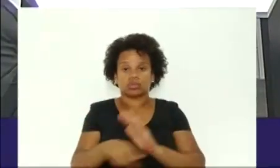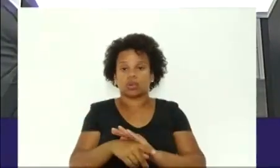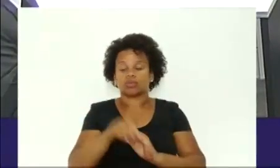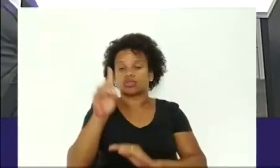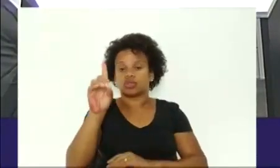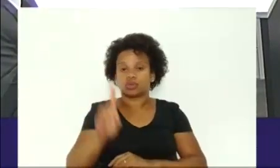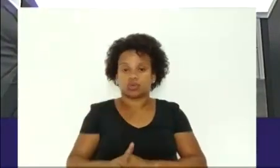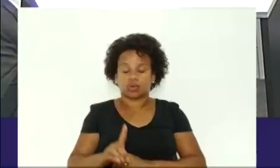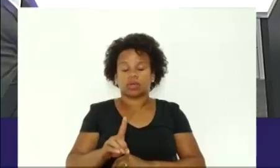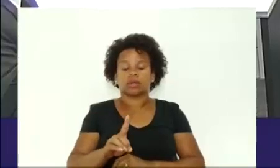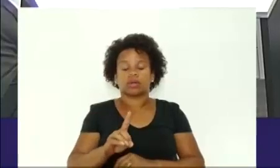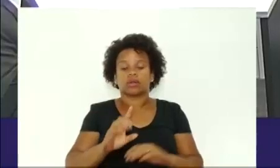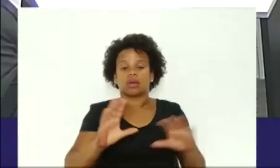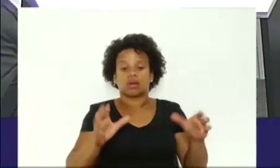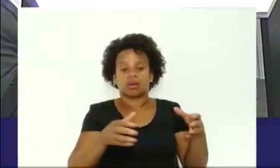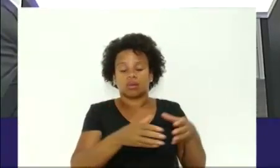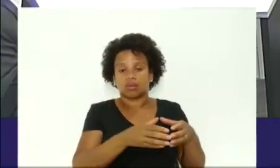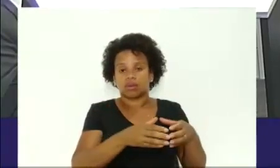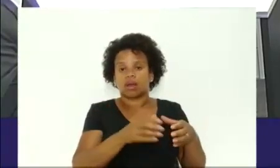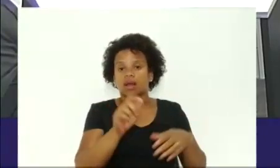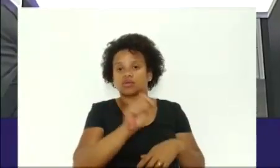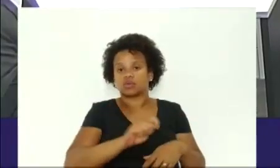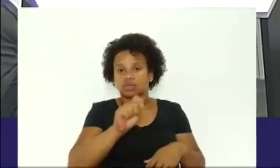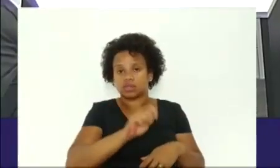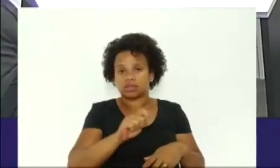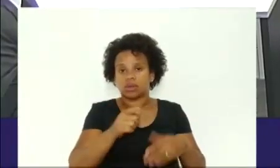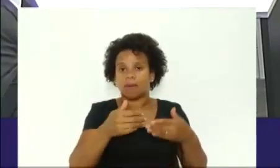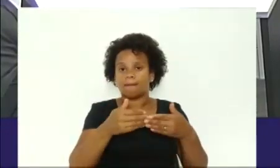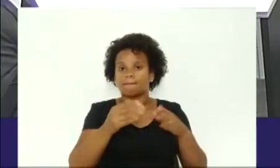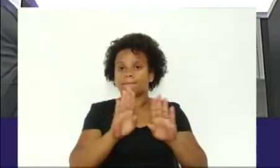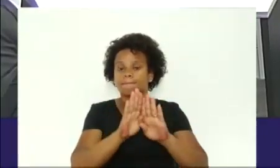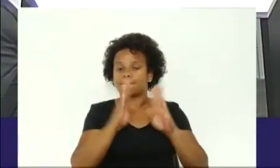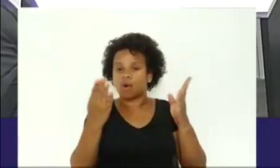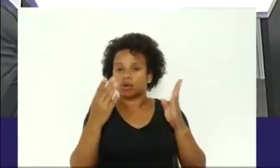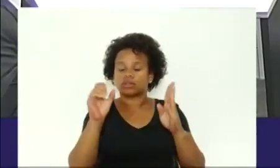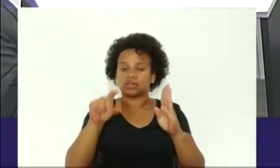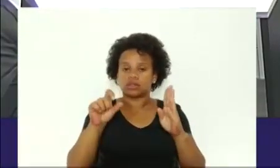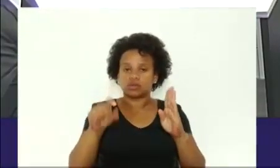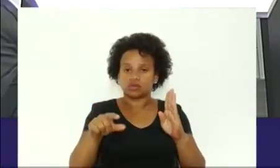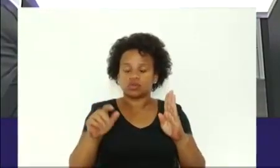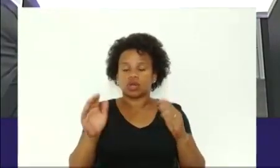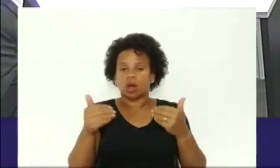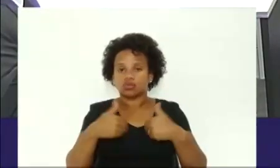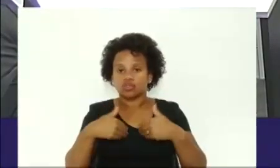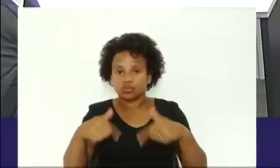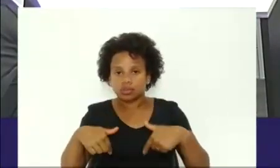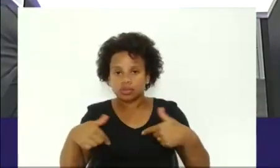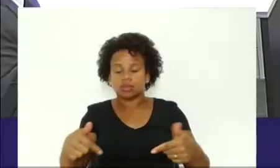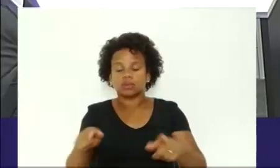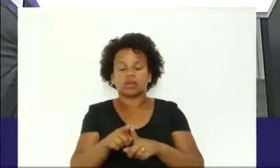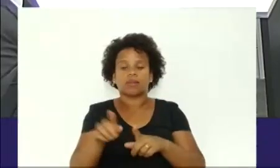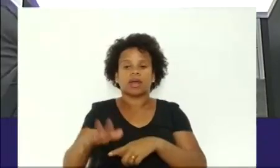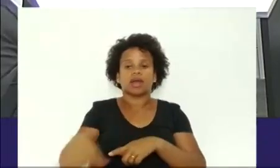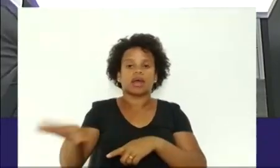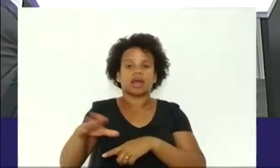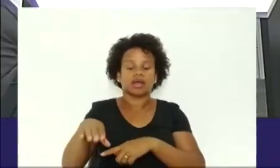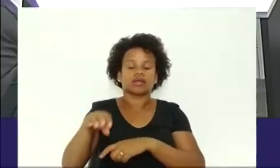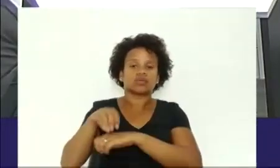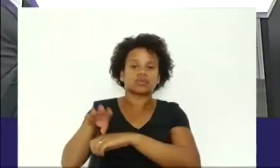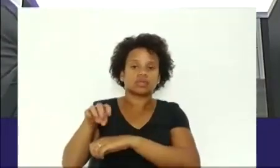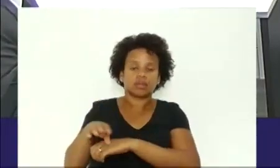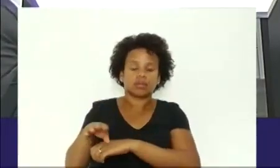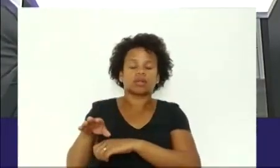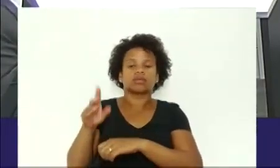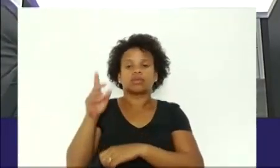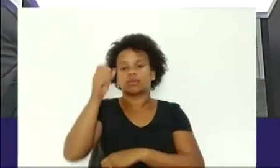Associação Portas Azuis, Autismo em Ação, e participa da rede de aconselhamento da Prefeitura para a Educação Especial.